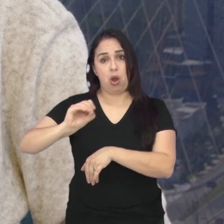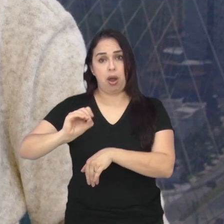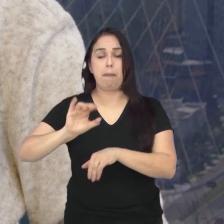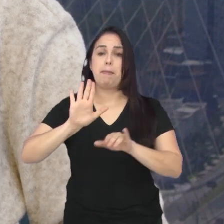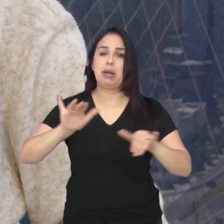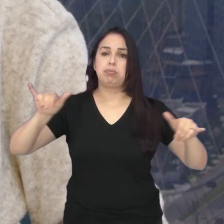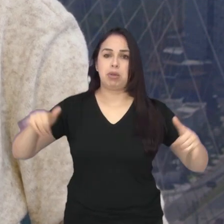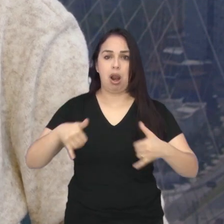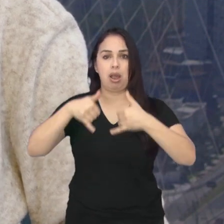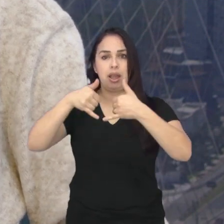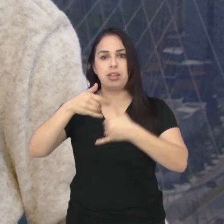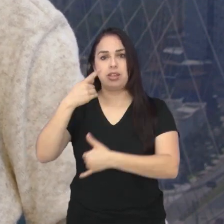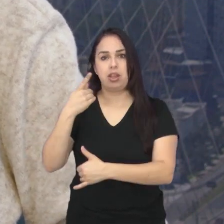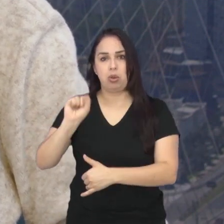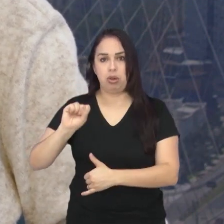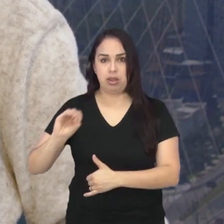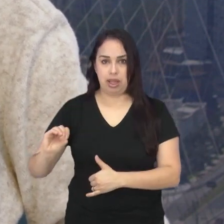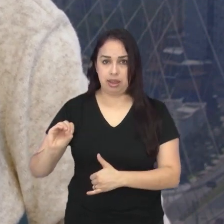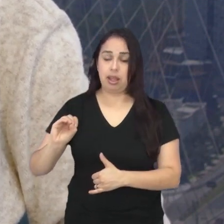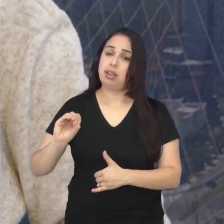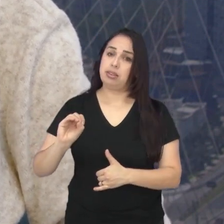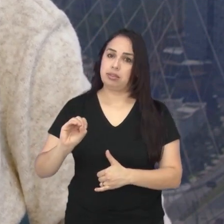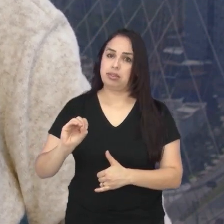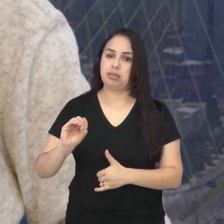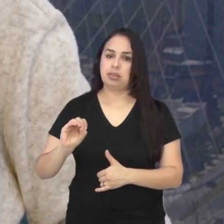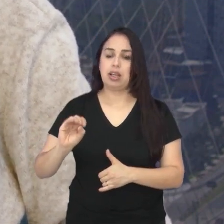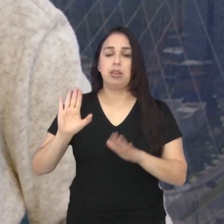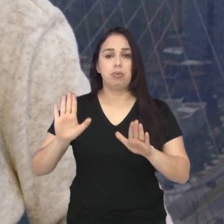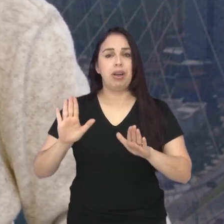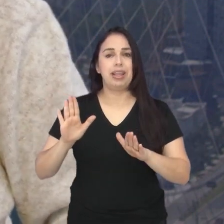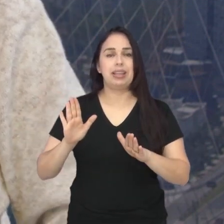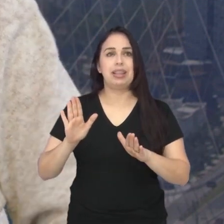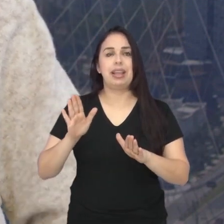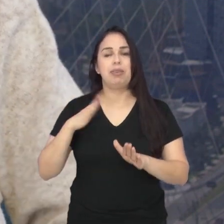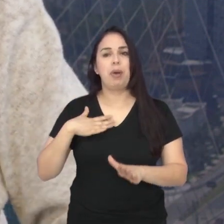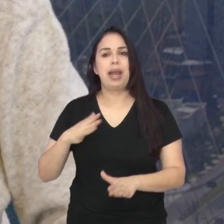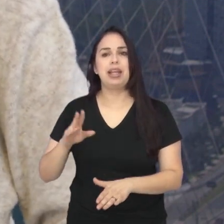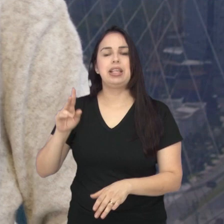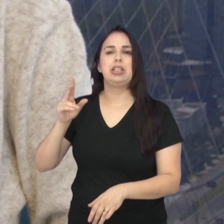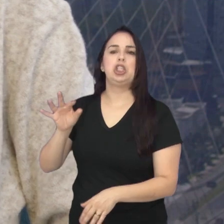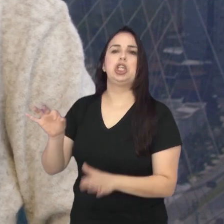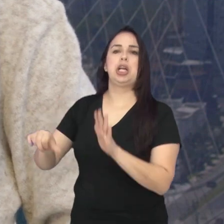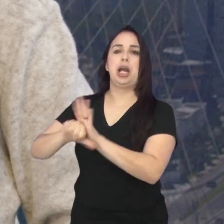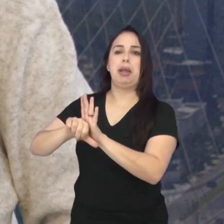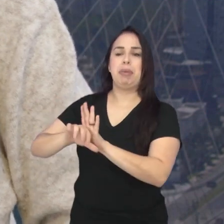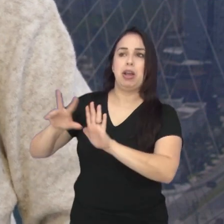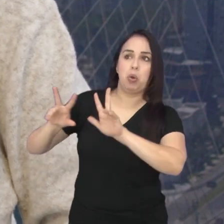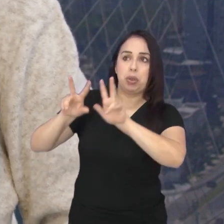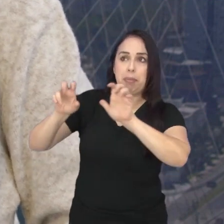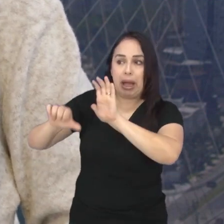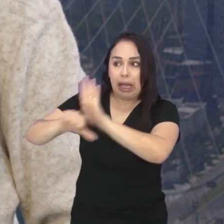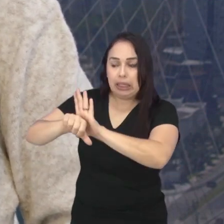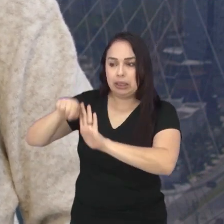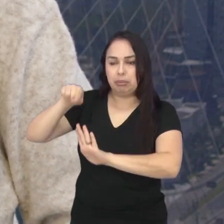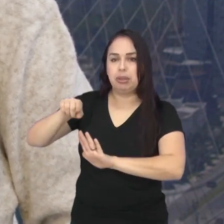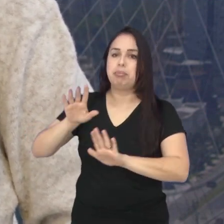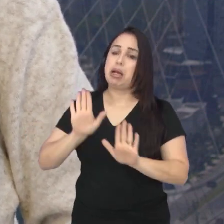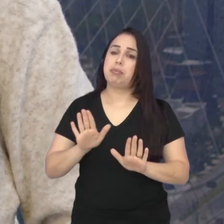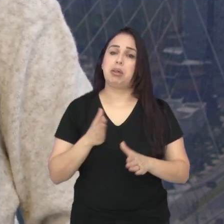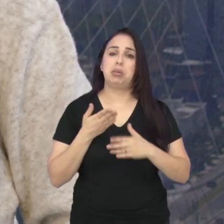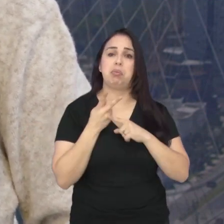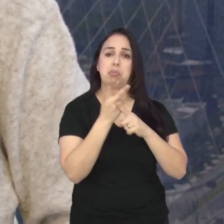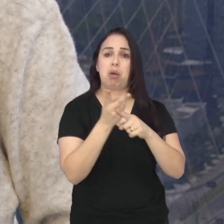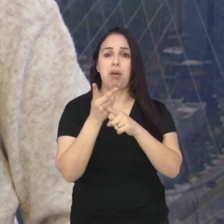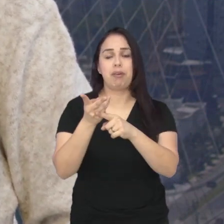pode ligar para o 180, né? Que não necessariamente vai dar tratamento criminal, né? E também pode buscar